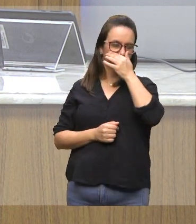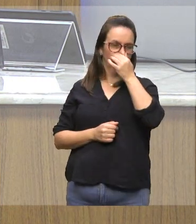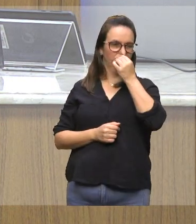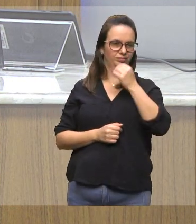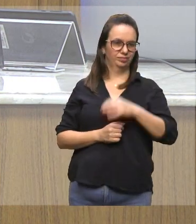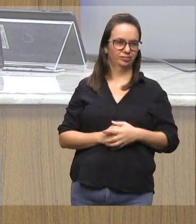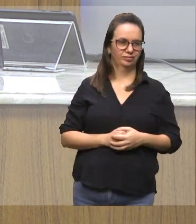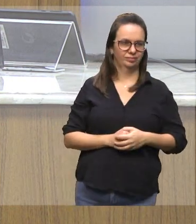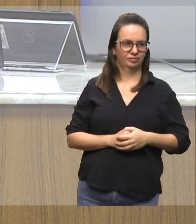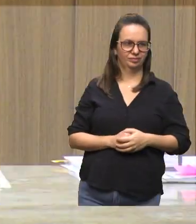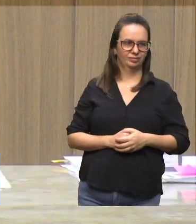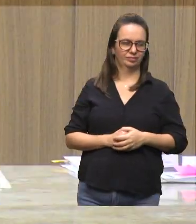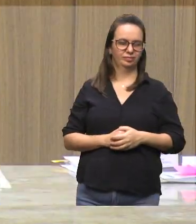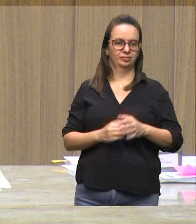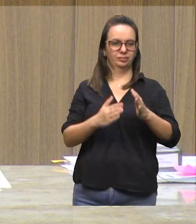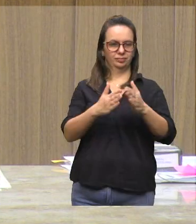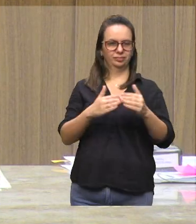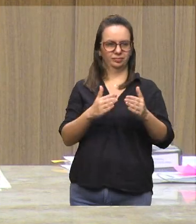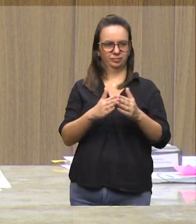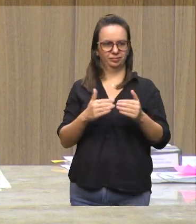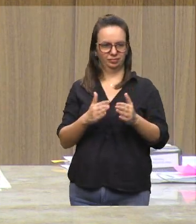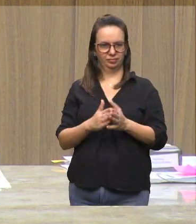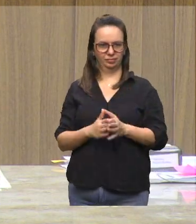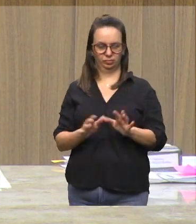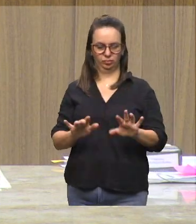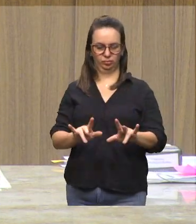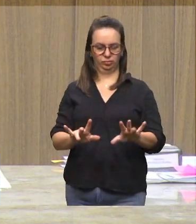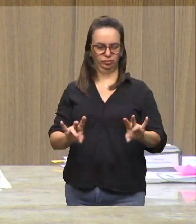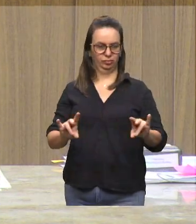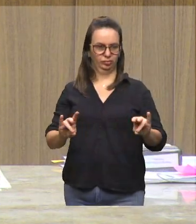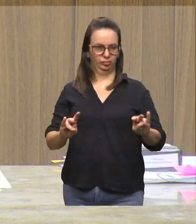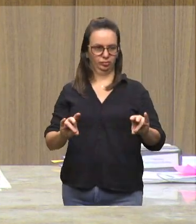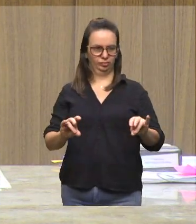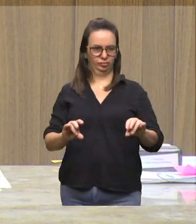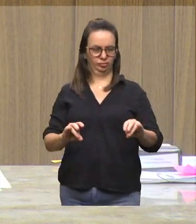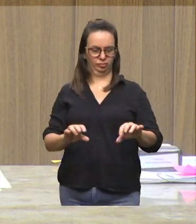Solicito aos nobres pares que façam votação no painel.